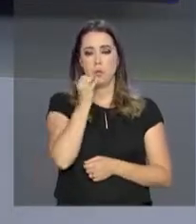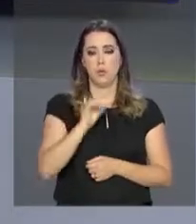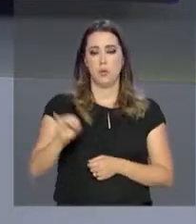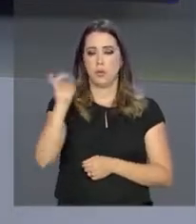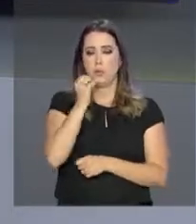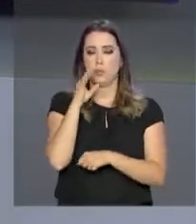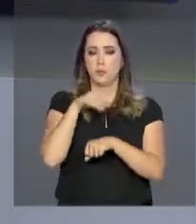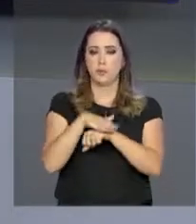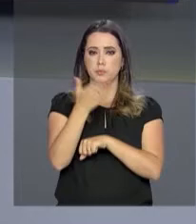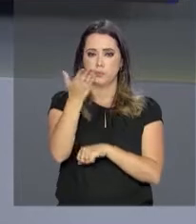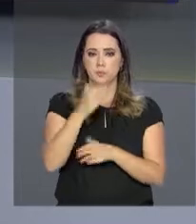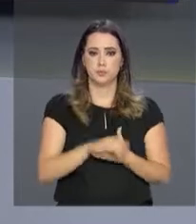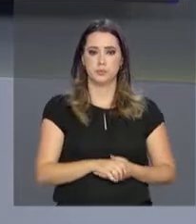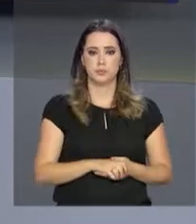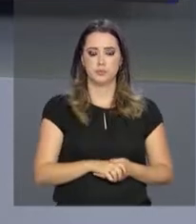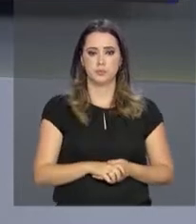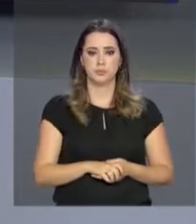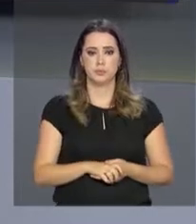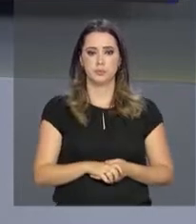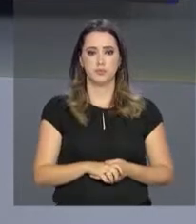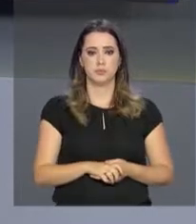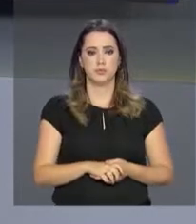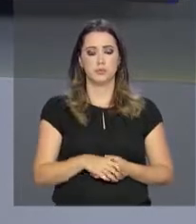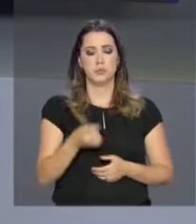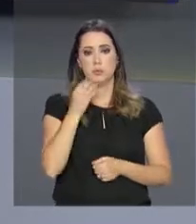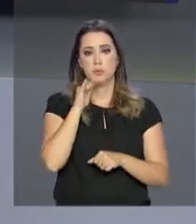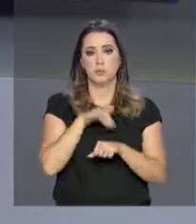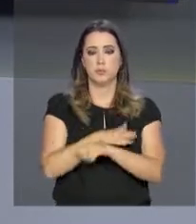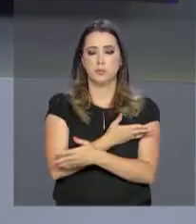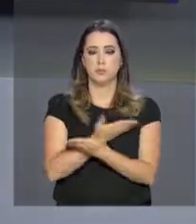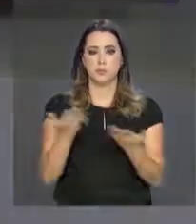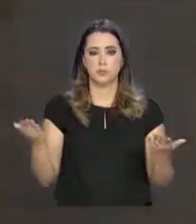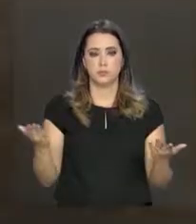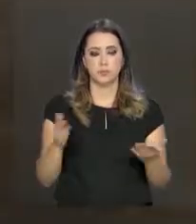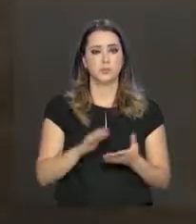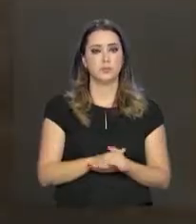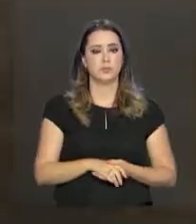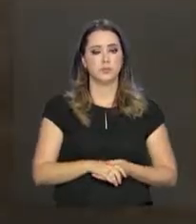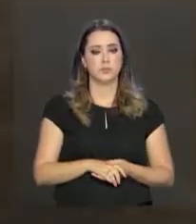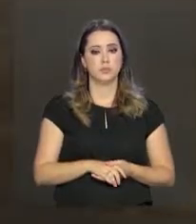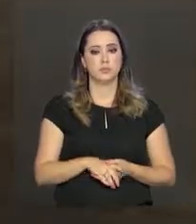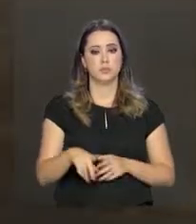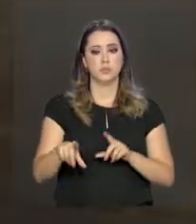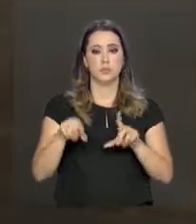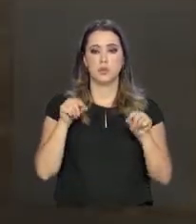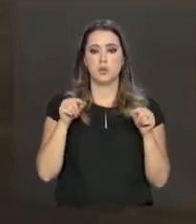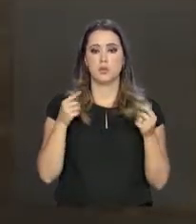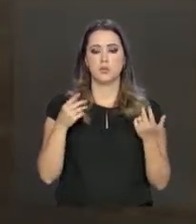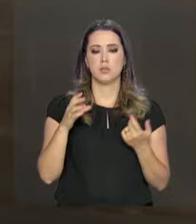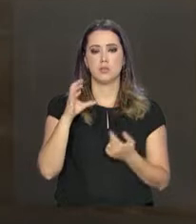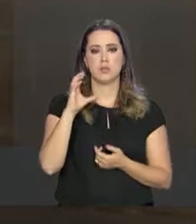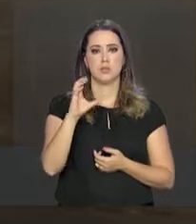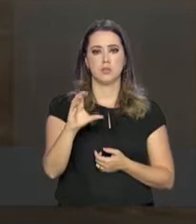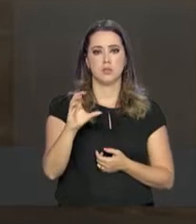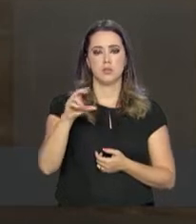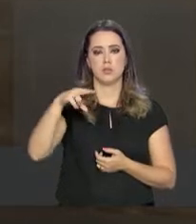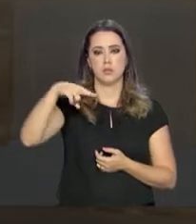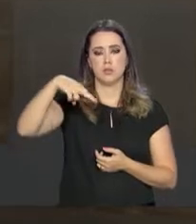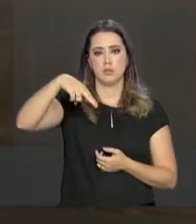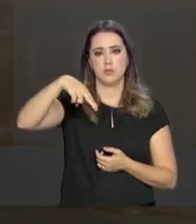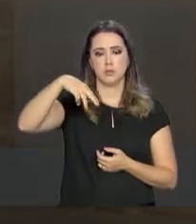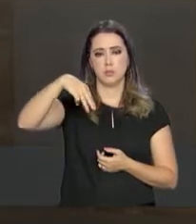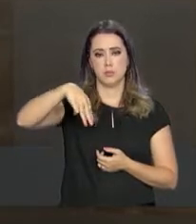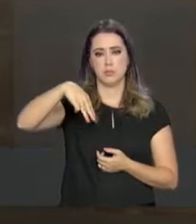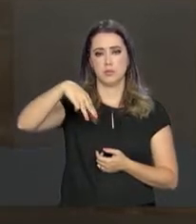pablo angel alessandra boa noite a todos a decisão do conselho monetário nacional